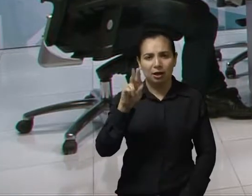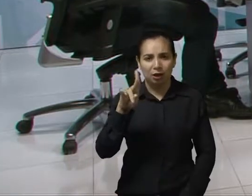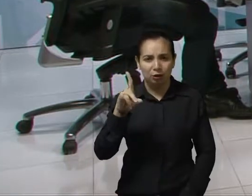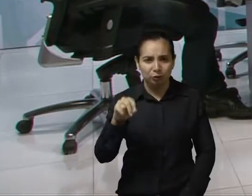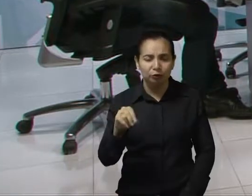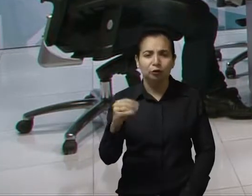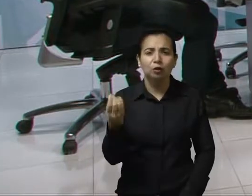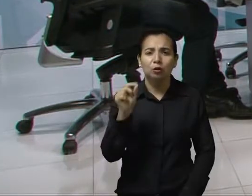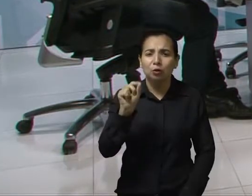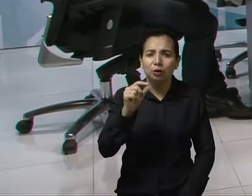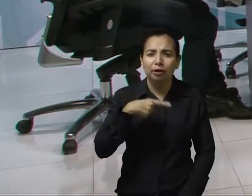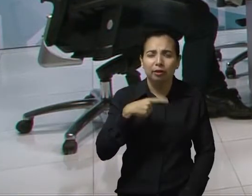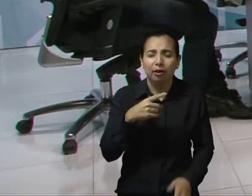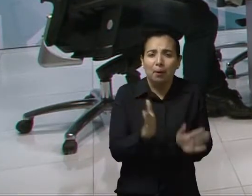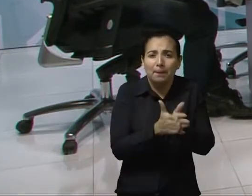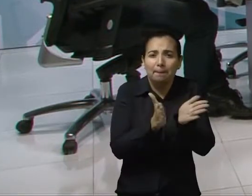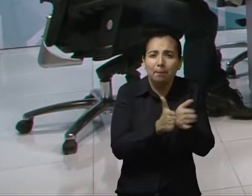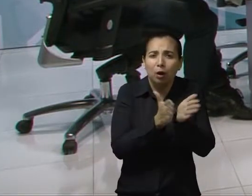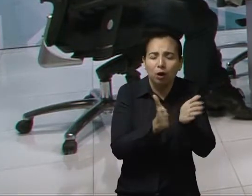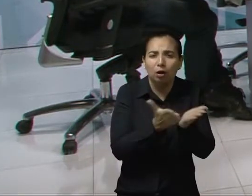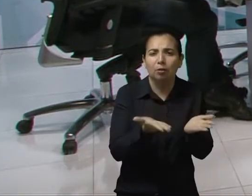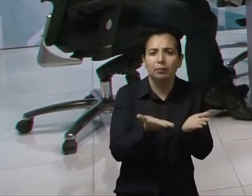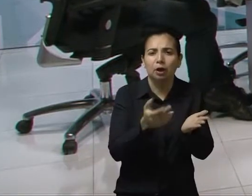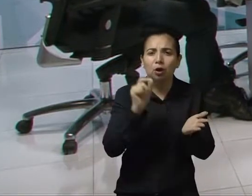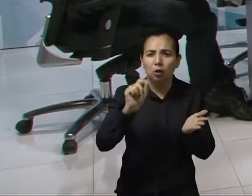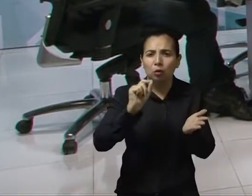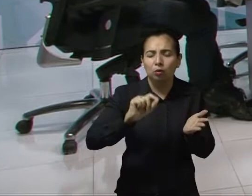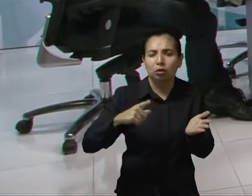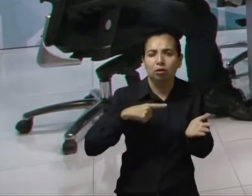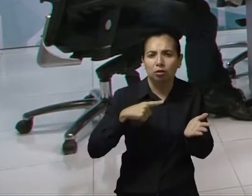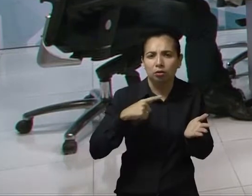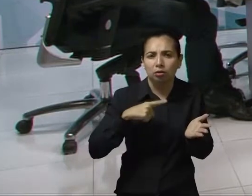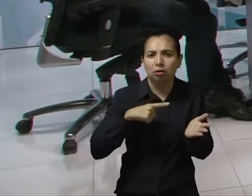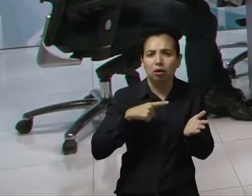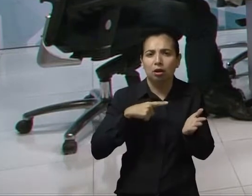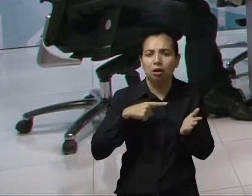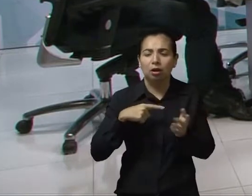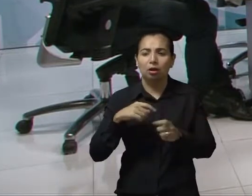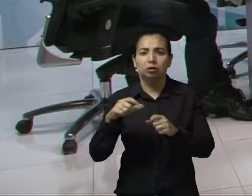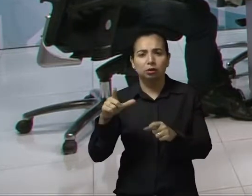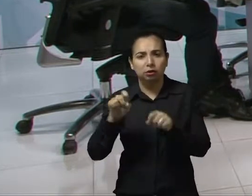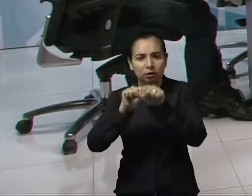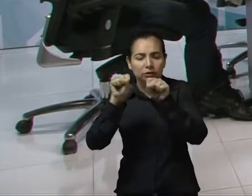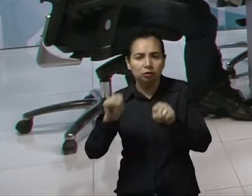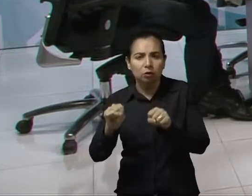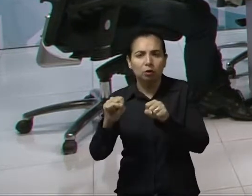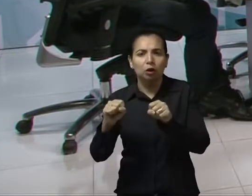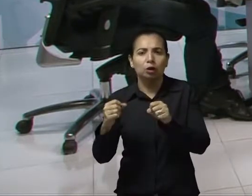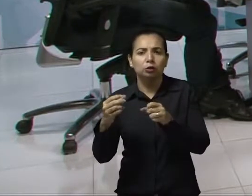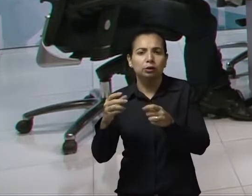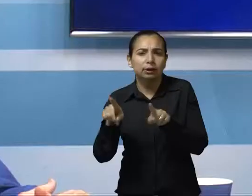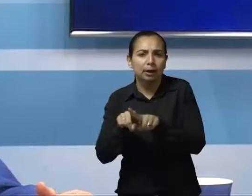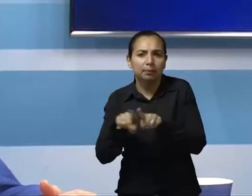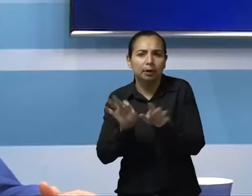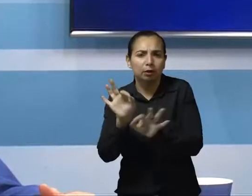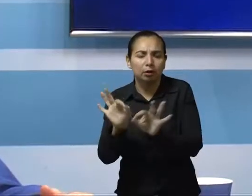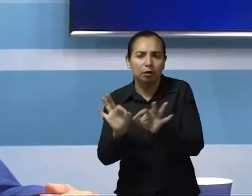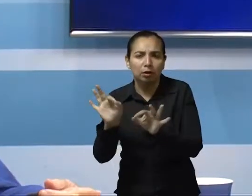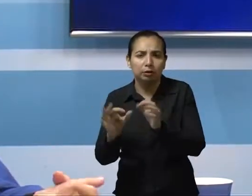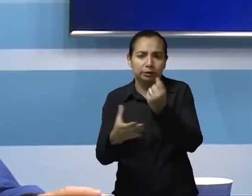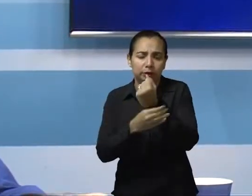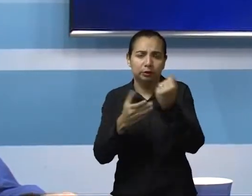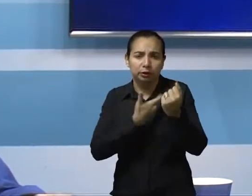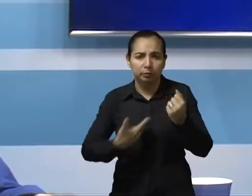à margem, é o primo pobre da grande estrutura de segurança pública. É impressionante isso. Quando